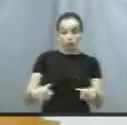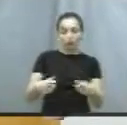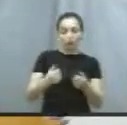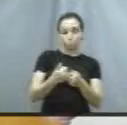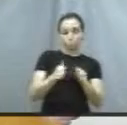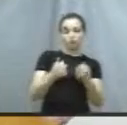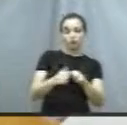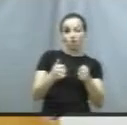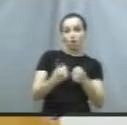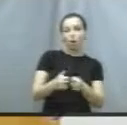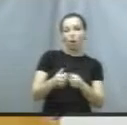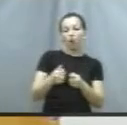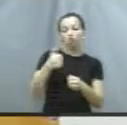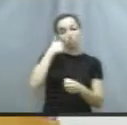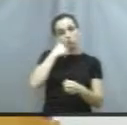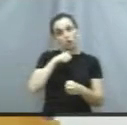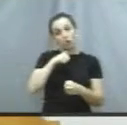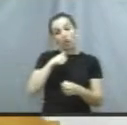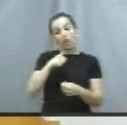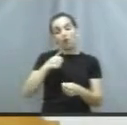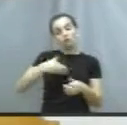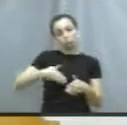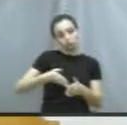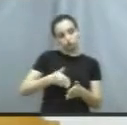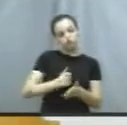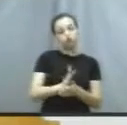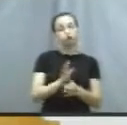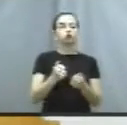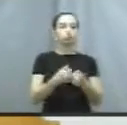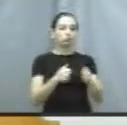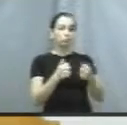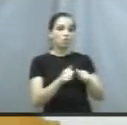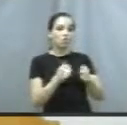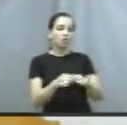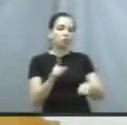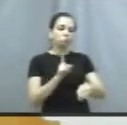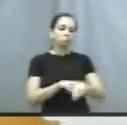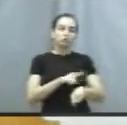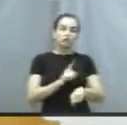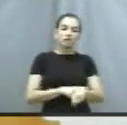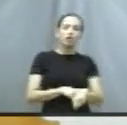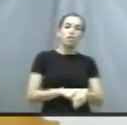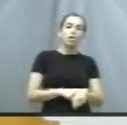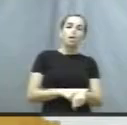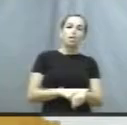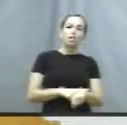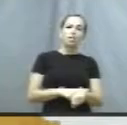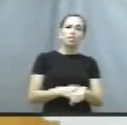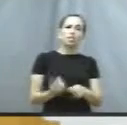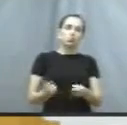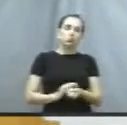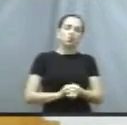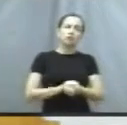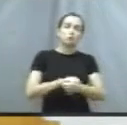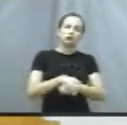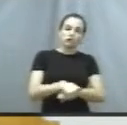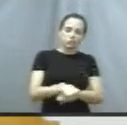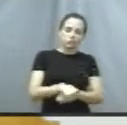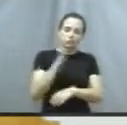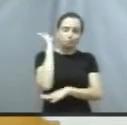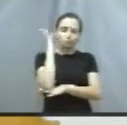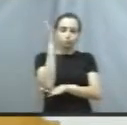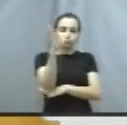Lupo pegam os ônibus ali. Então, a gente sabe que os horários, alguns são à noite e na madrugada. E